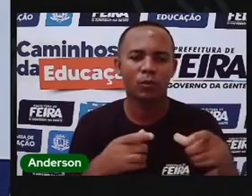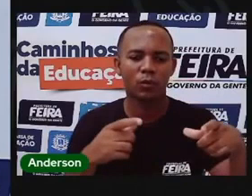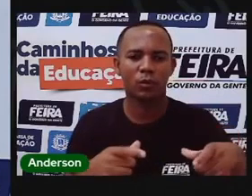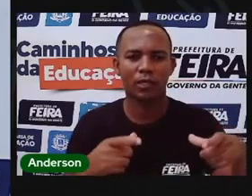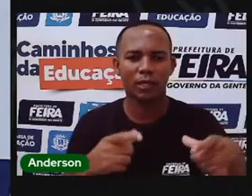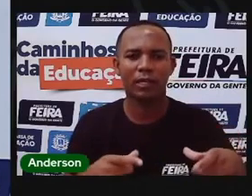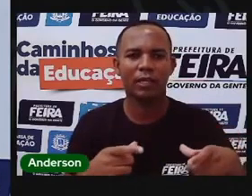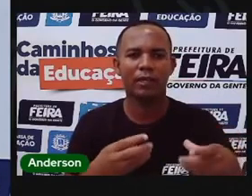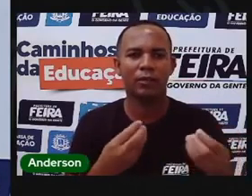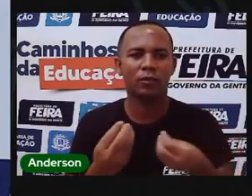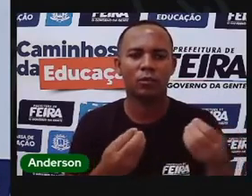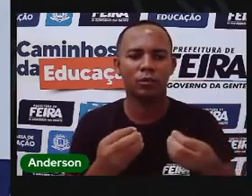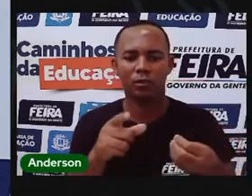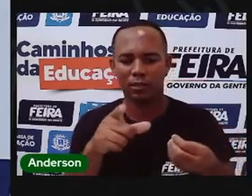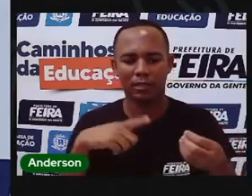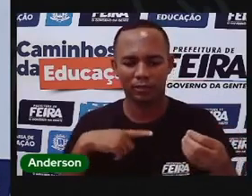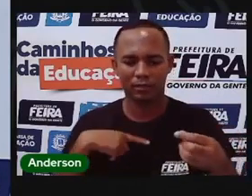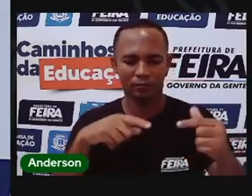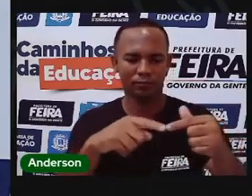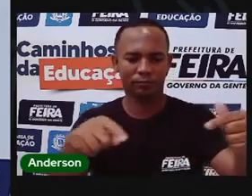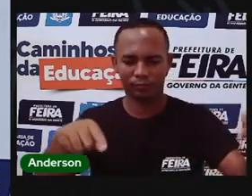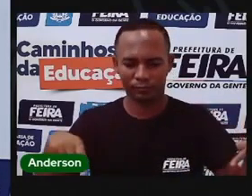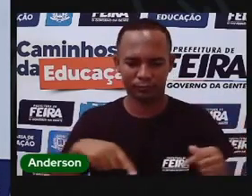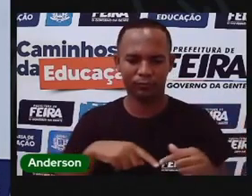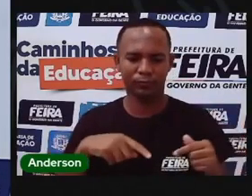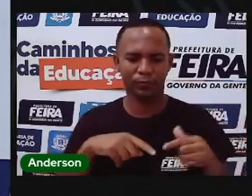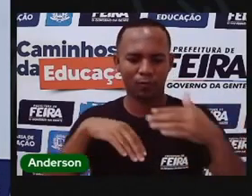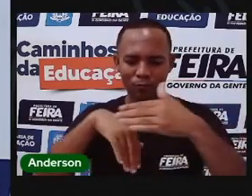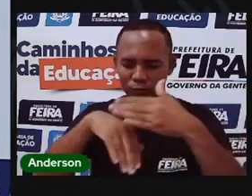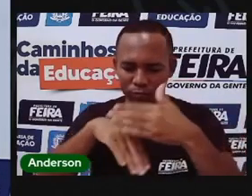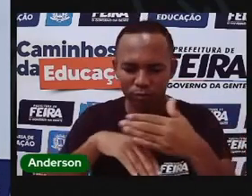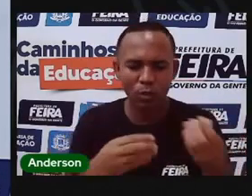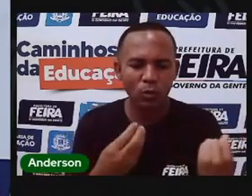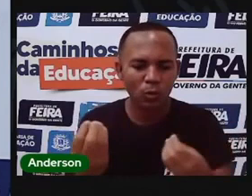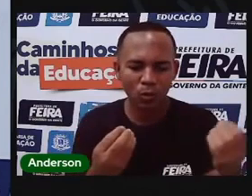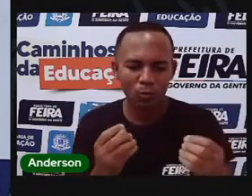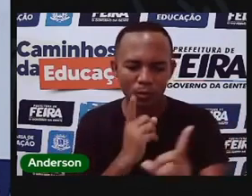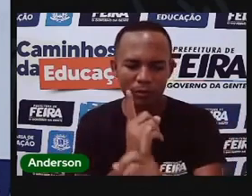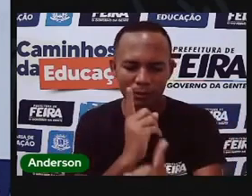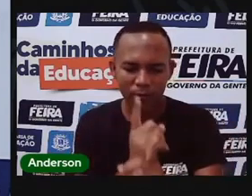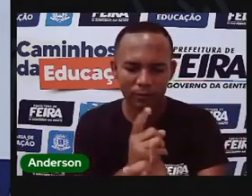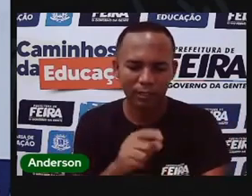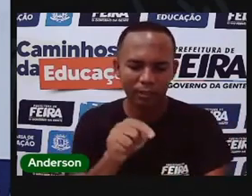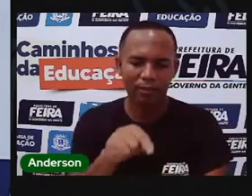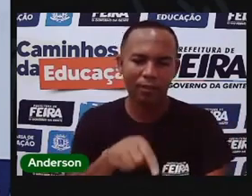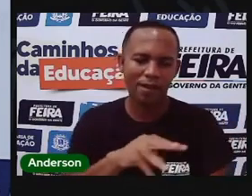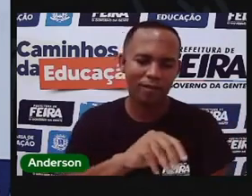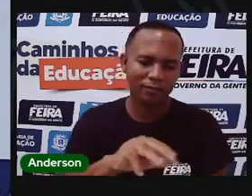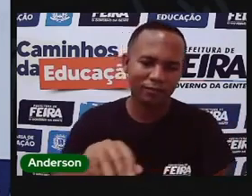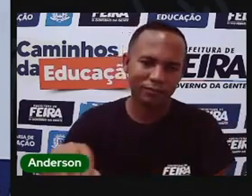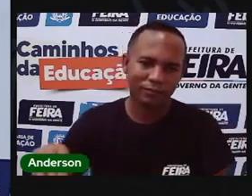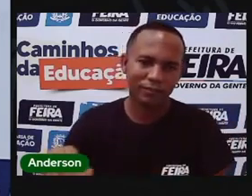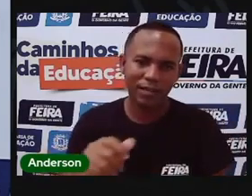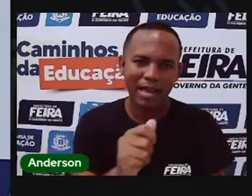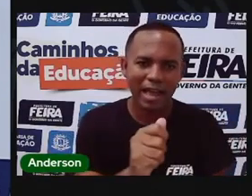uma quadra de esportes. Qual é o solo que eu posso encontrar? É um solo arenoso, aquela areia